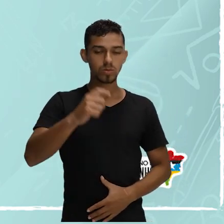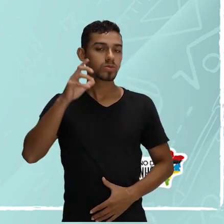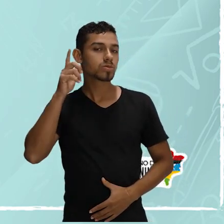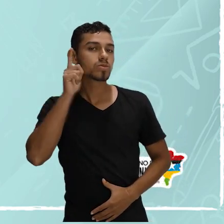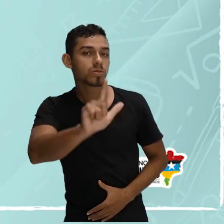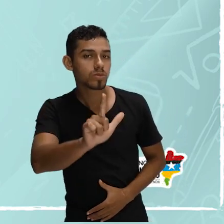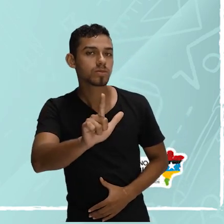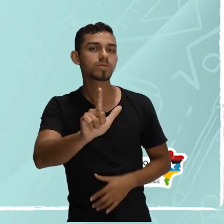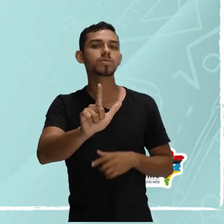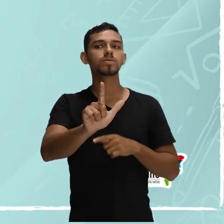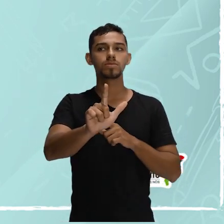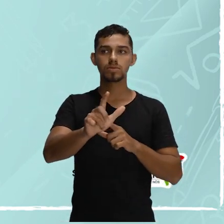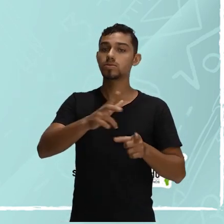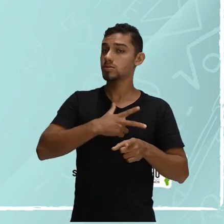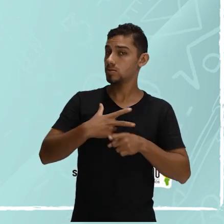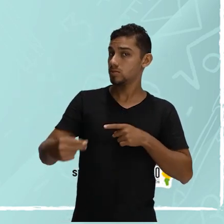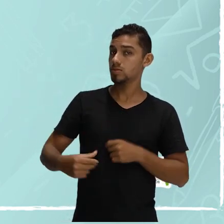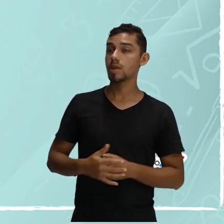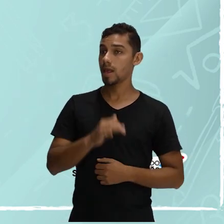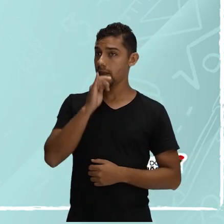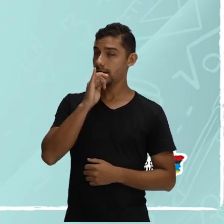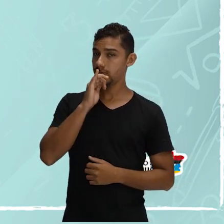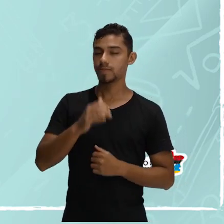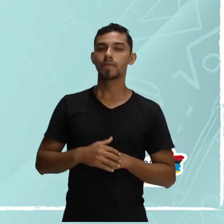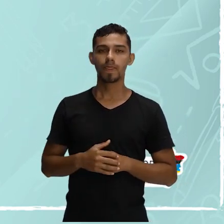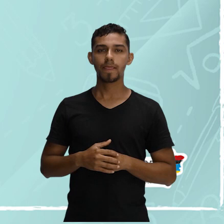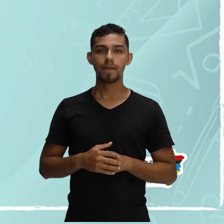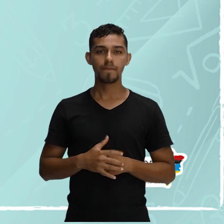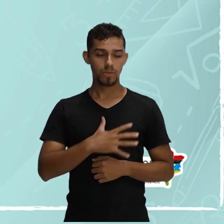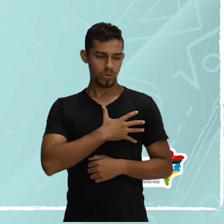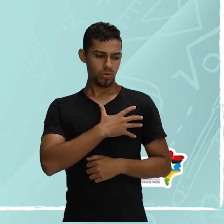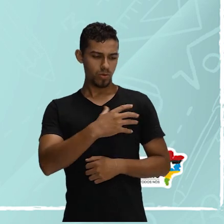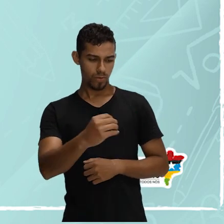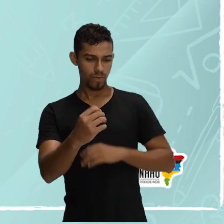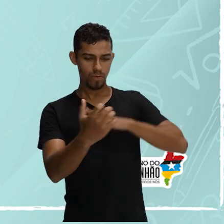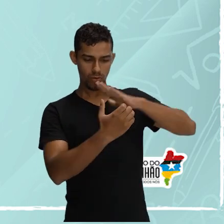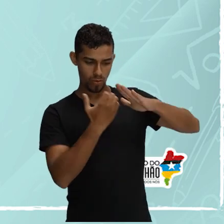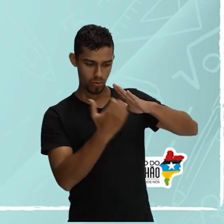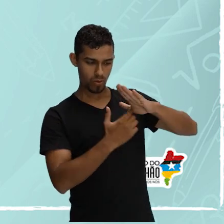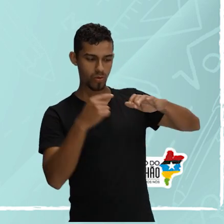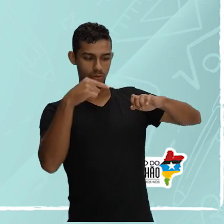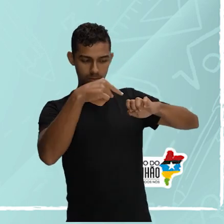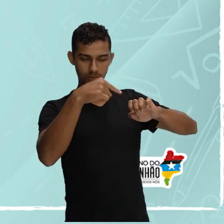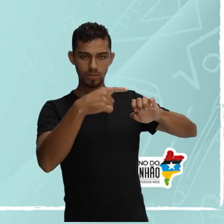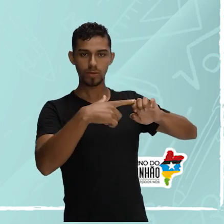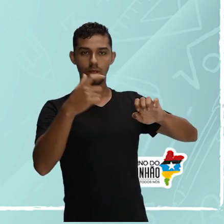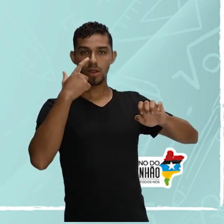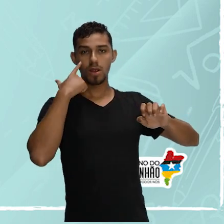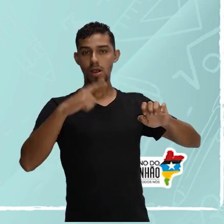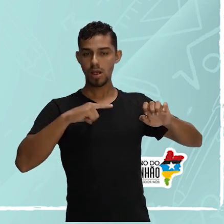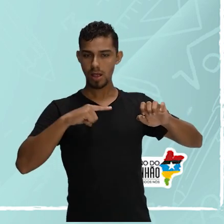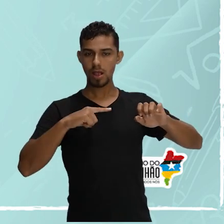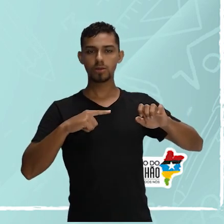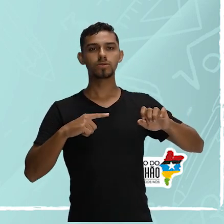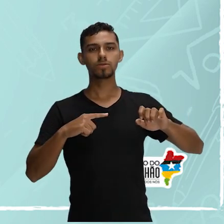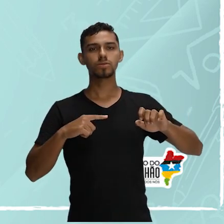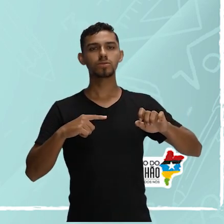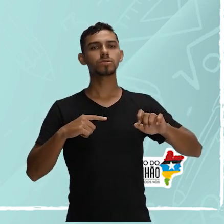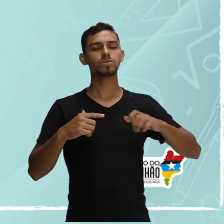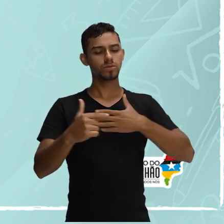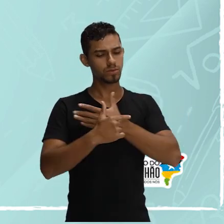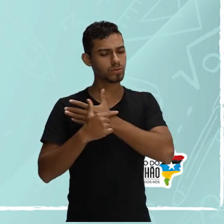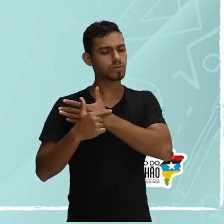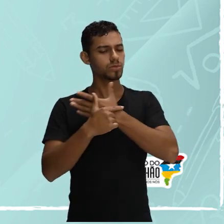atribuído. O filho do empresário, ele tem um status atribuído. Mas o empresário conseguiu ser